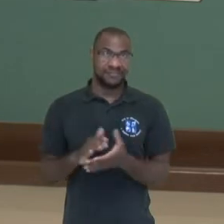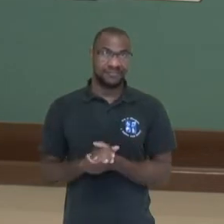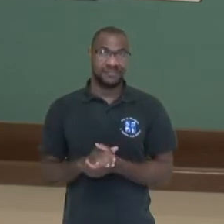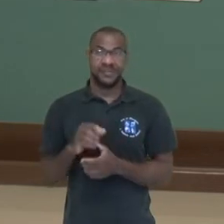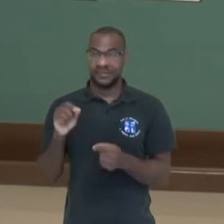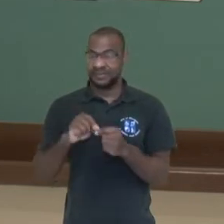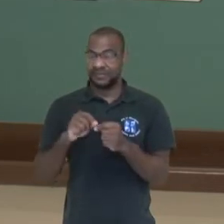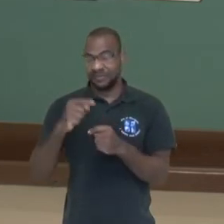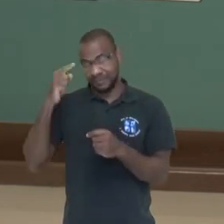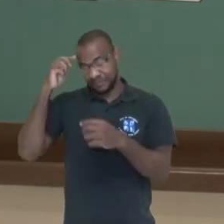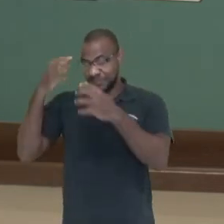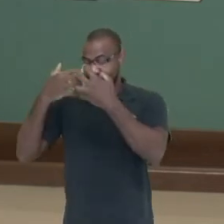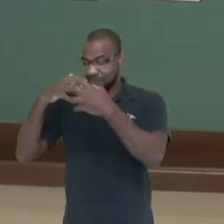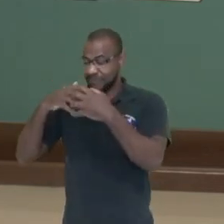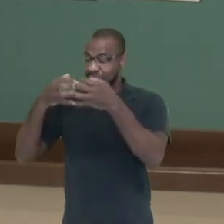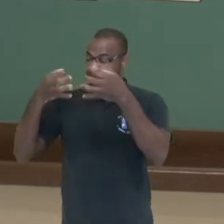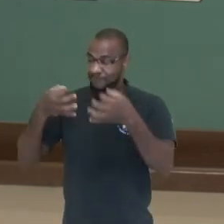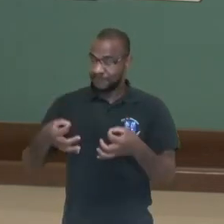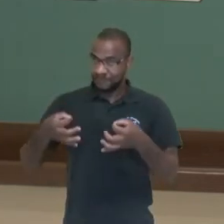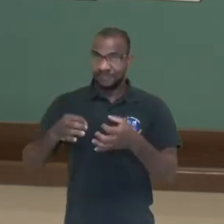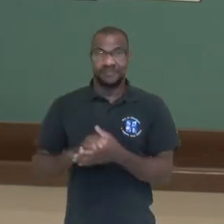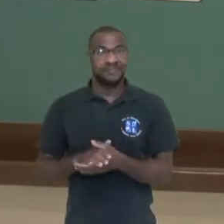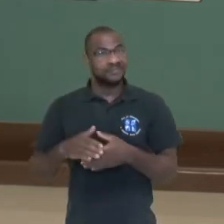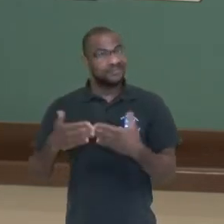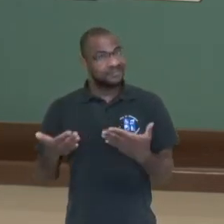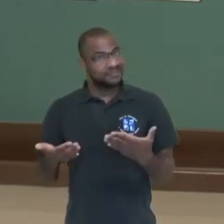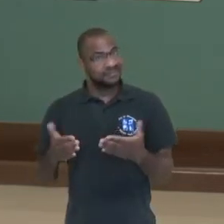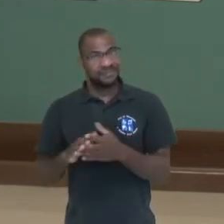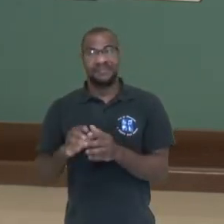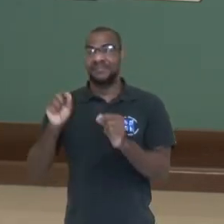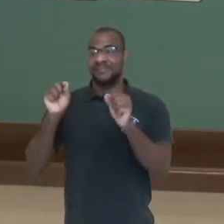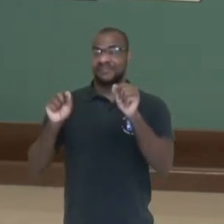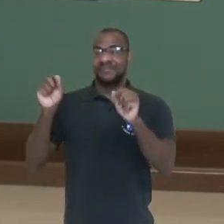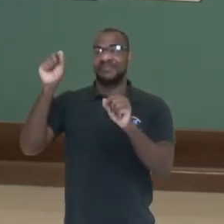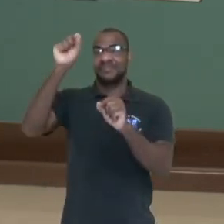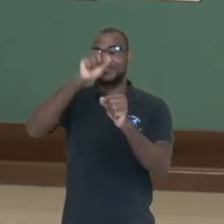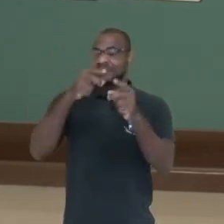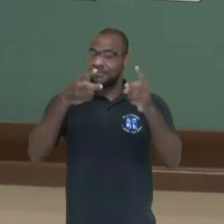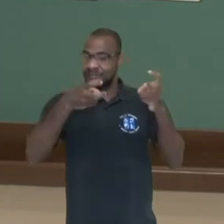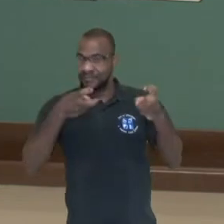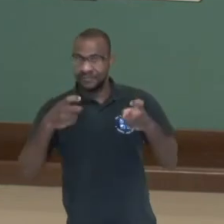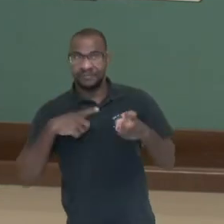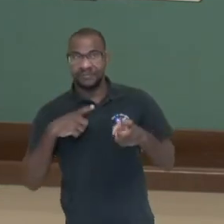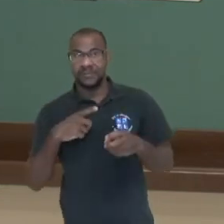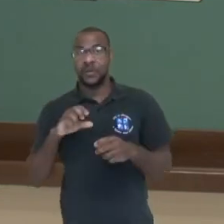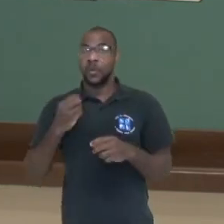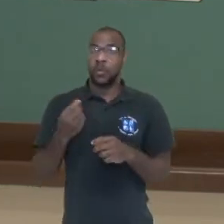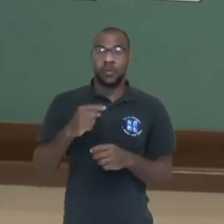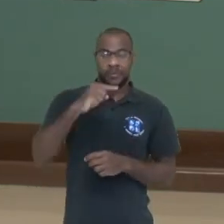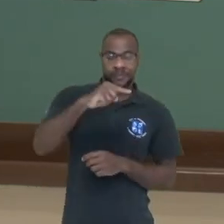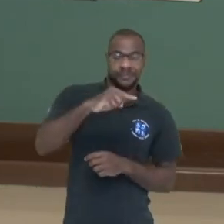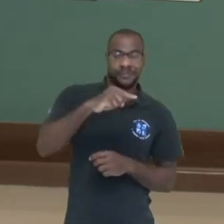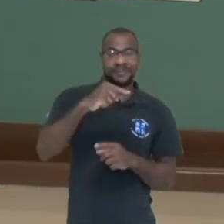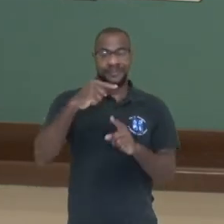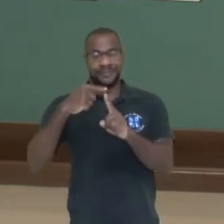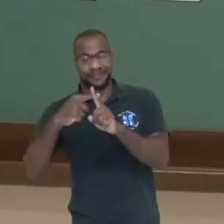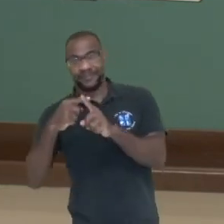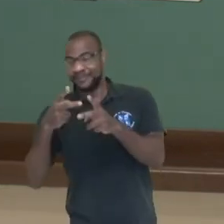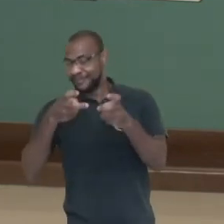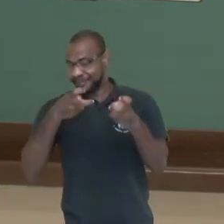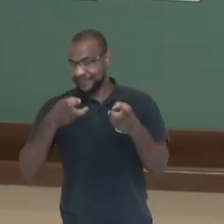fez um raciocínio correto, sendo marcando os pontos, sendo analisando apenas os sinais das coordenadas.